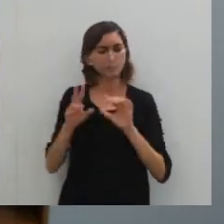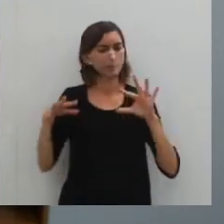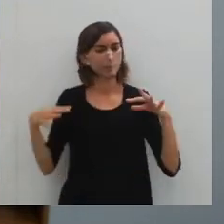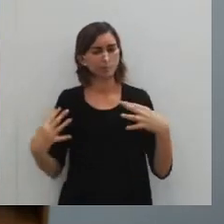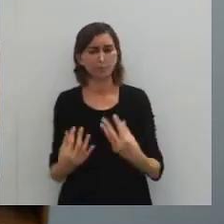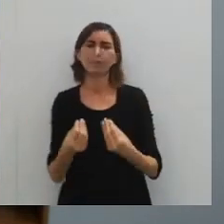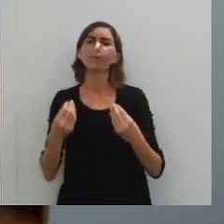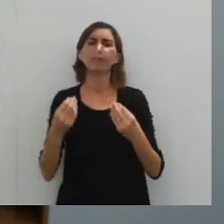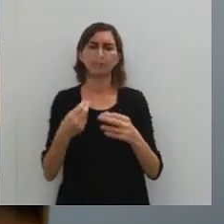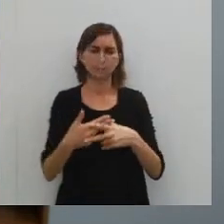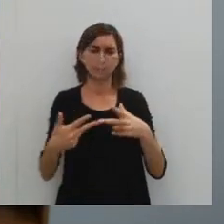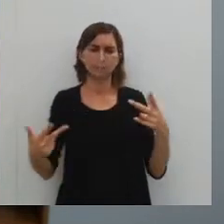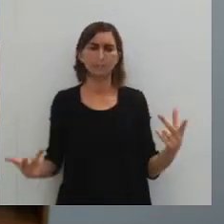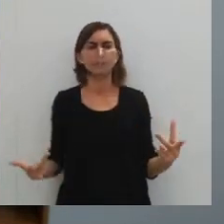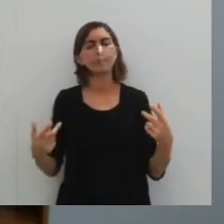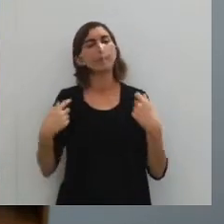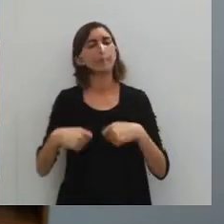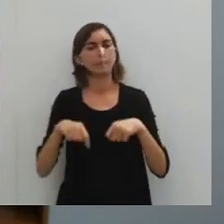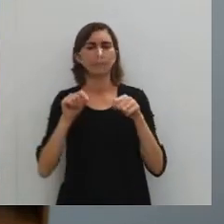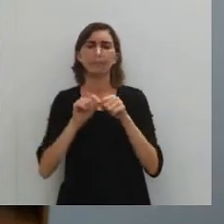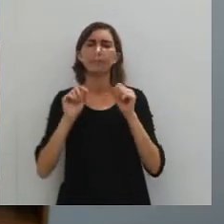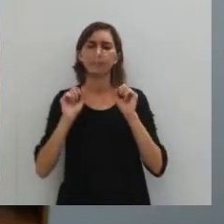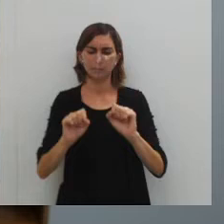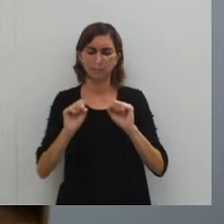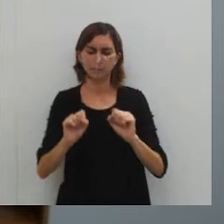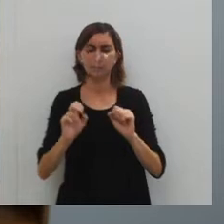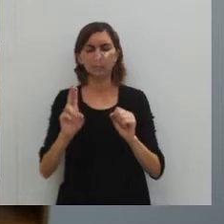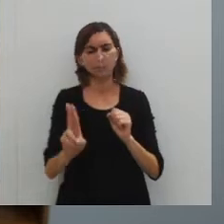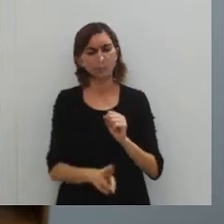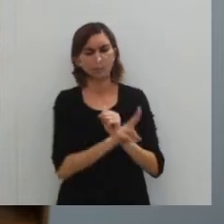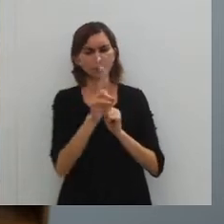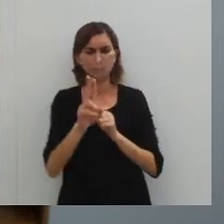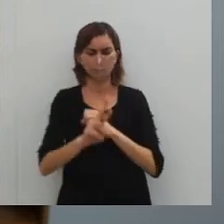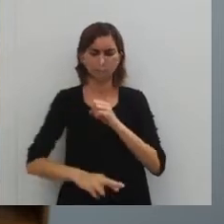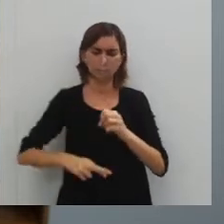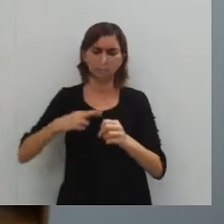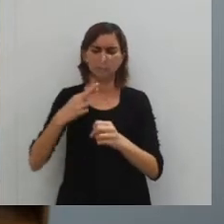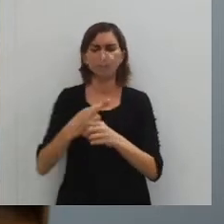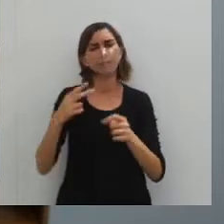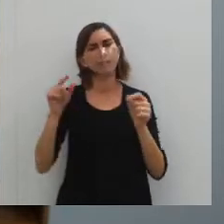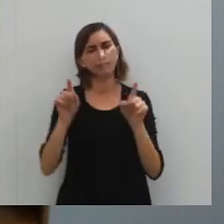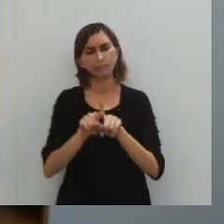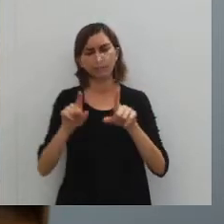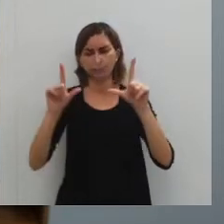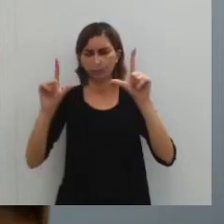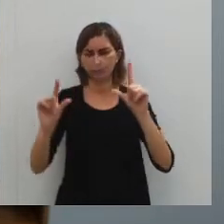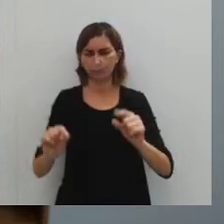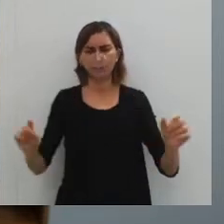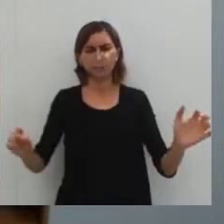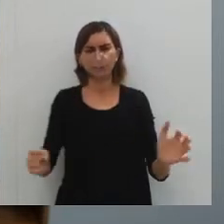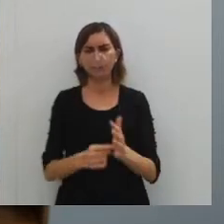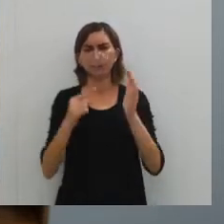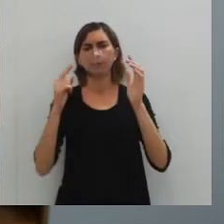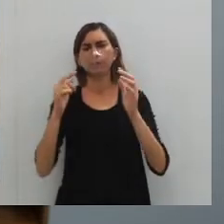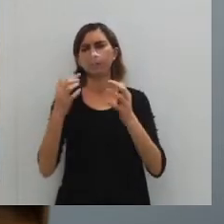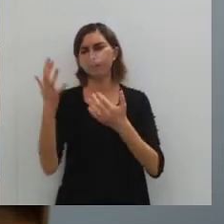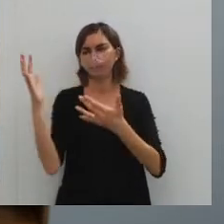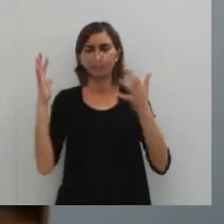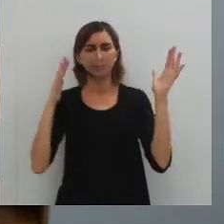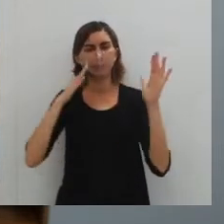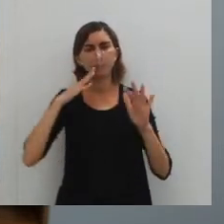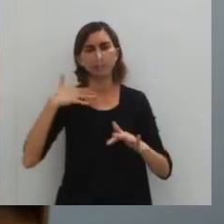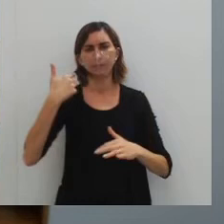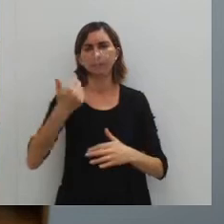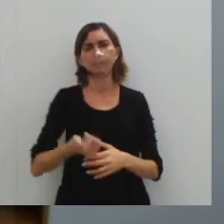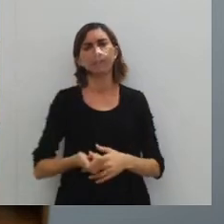todos esses recursos e o que a gente puder reutilizar para minimizar os impactos ambientais, melhor.